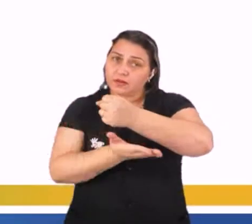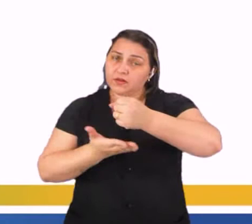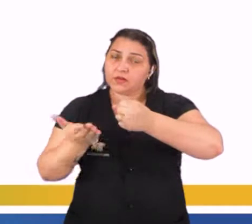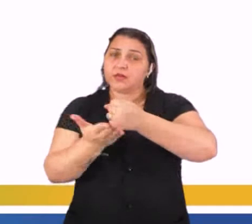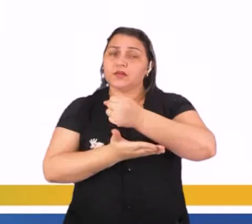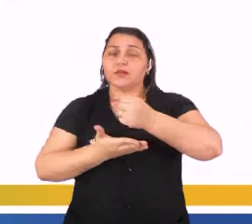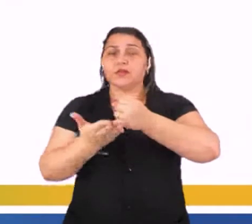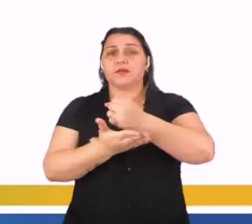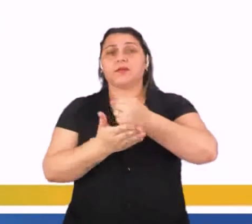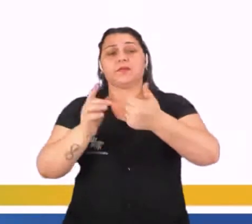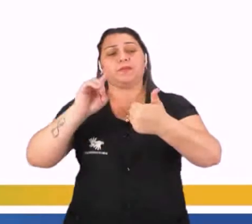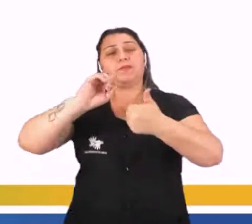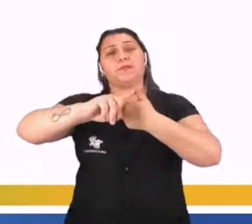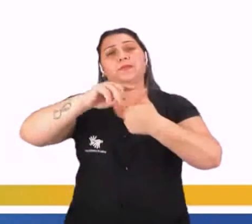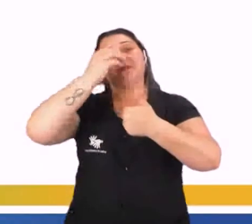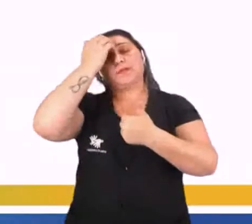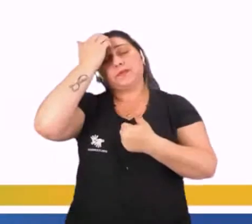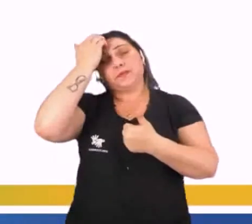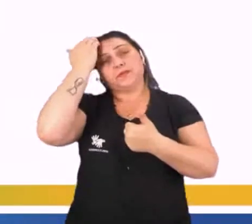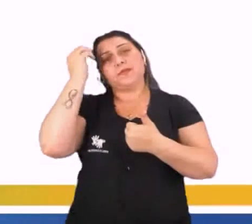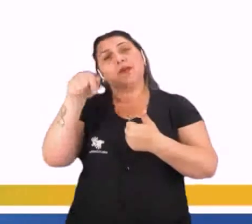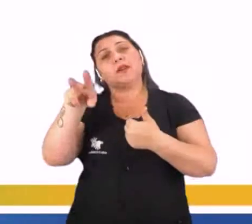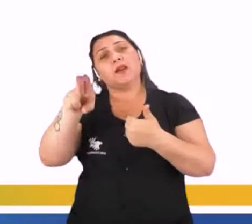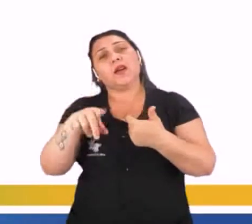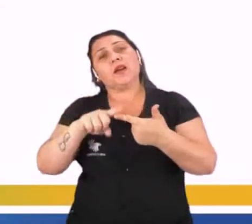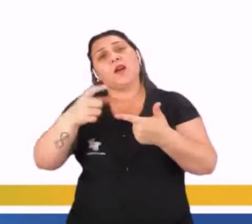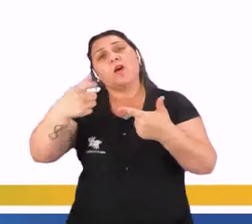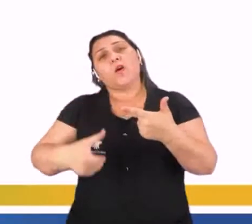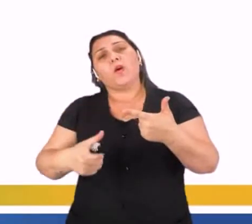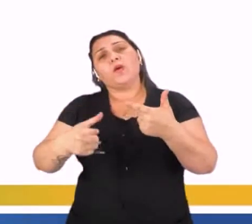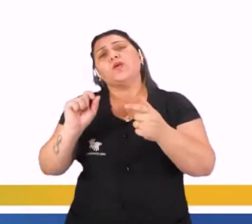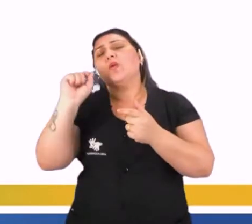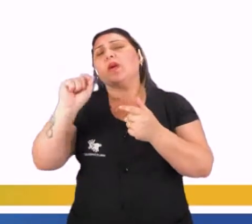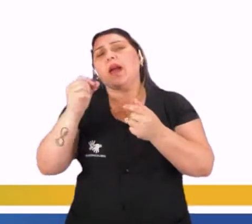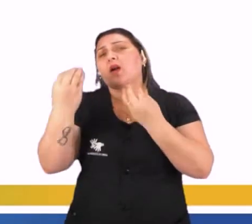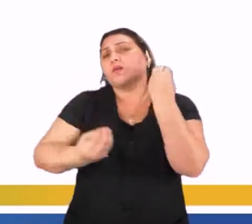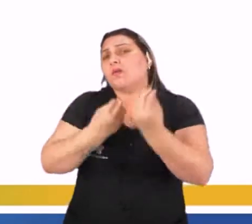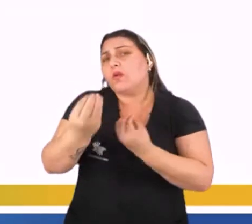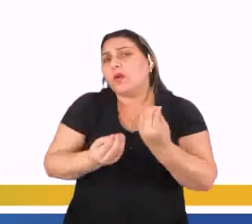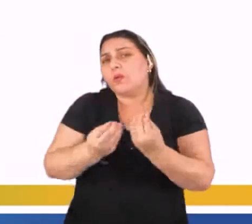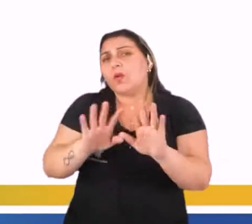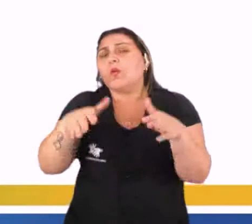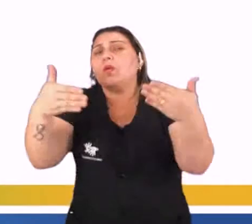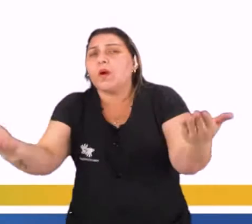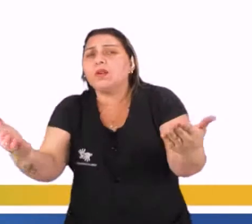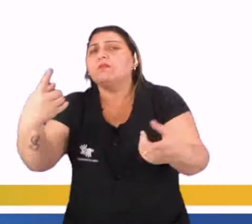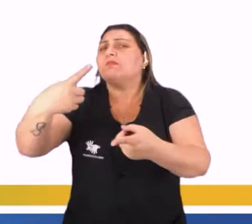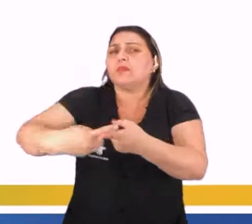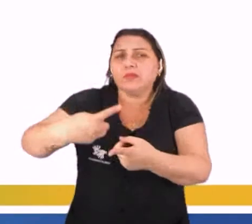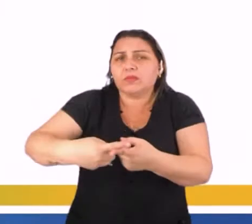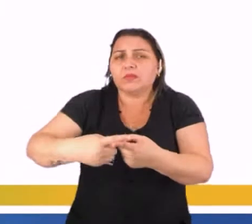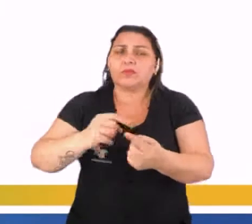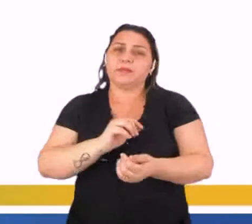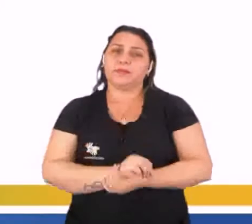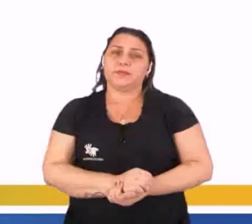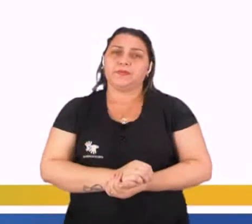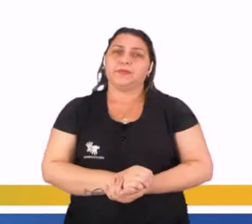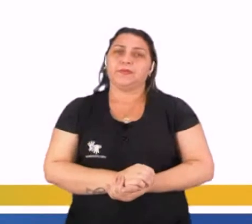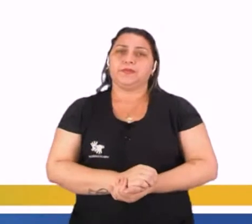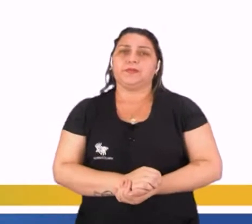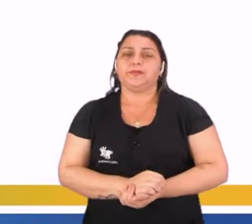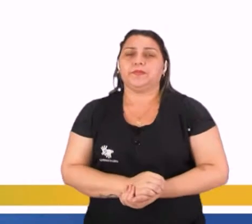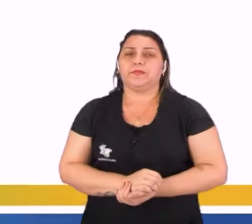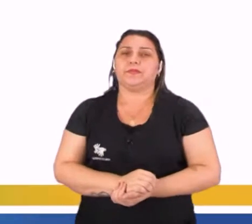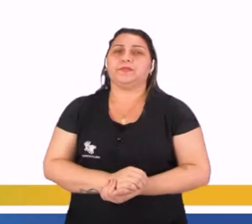relacionadas às seguintes questões quem onde o quê como quando e porque é